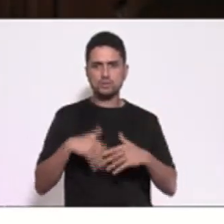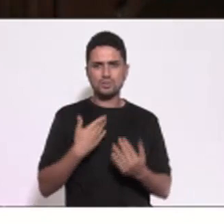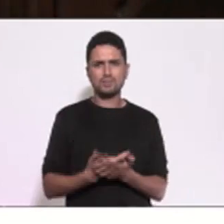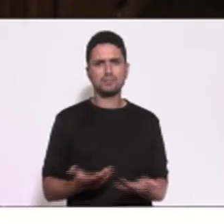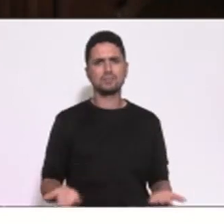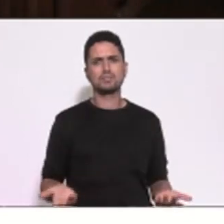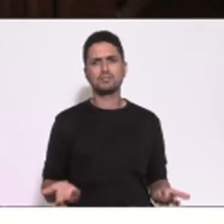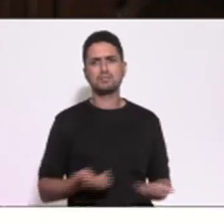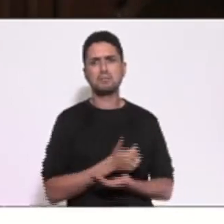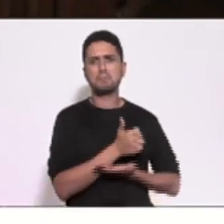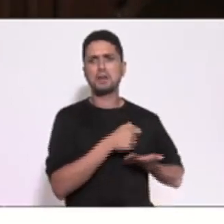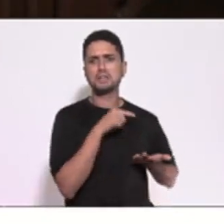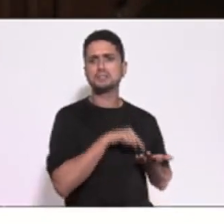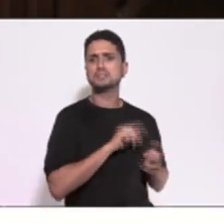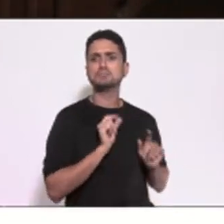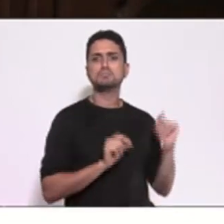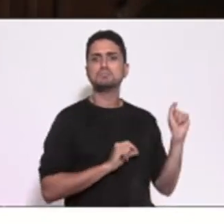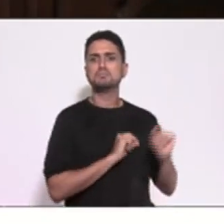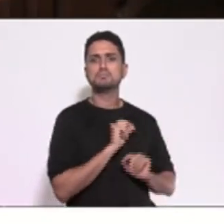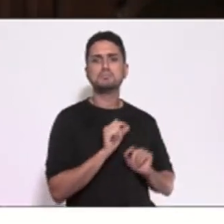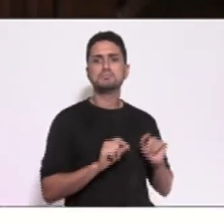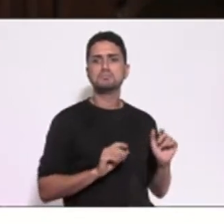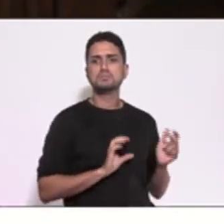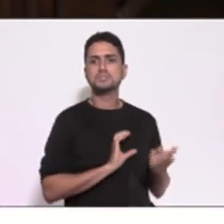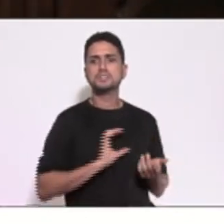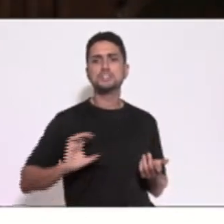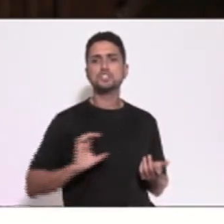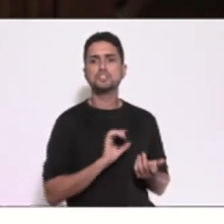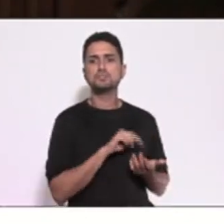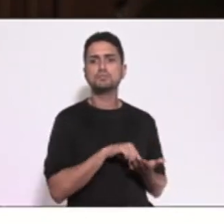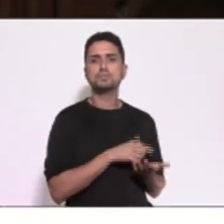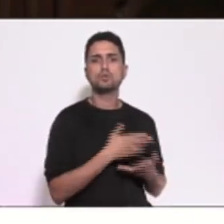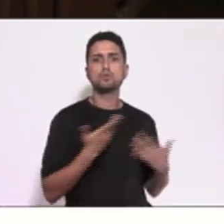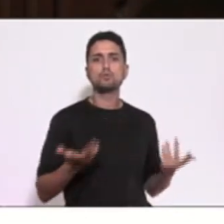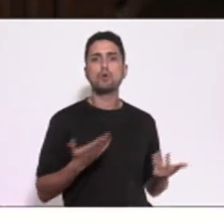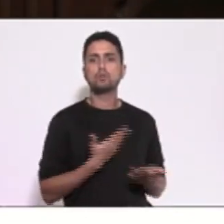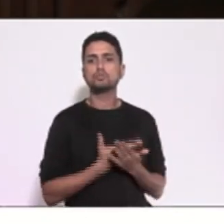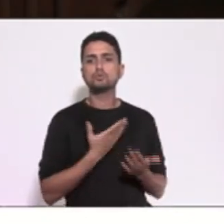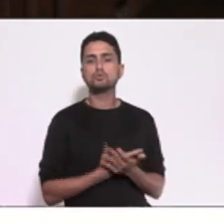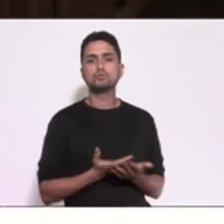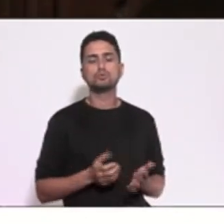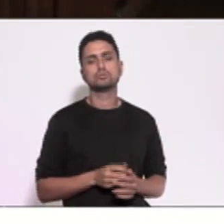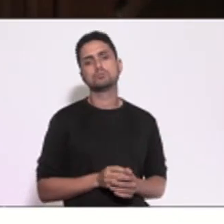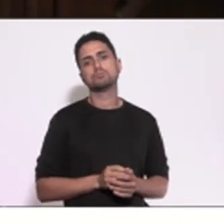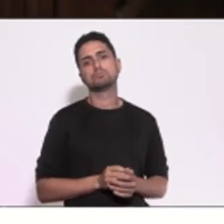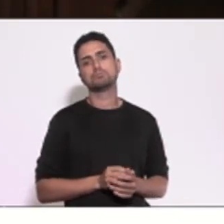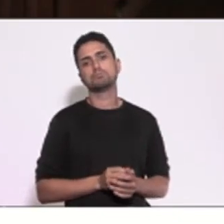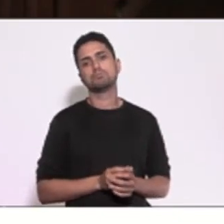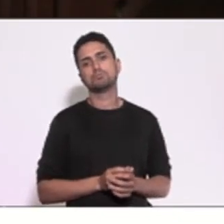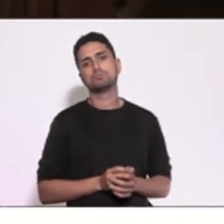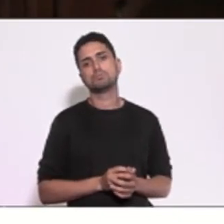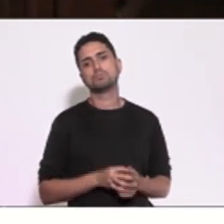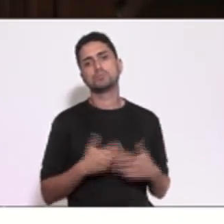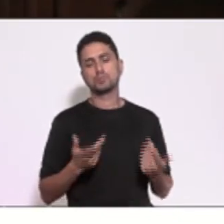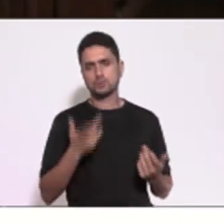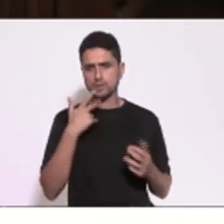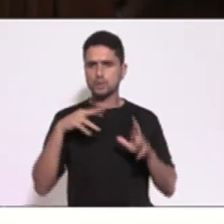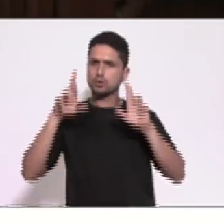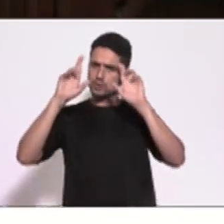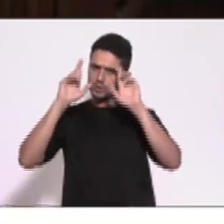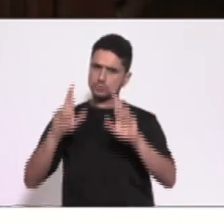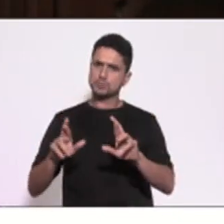está baseado em quê? Isso é baseado em que fundamento científico, em que pesquisa, em que estudos? Portanto, eu quero aqui dizer, por um lado, que eu